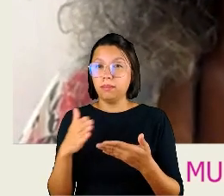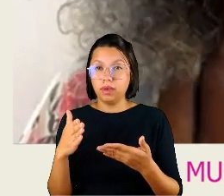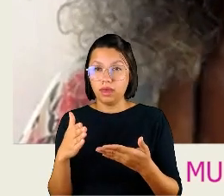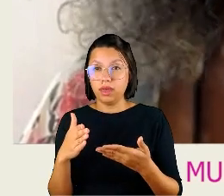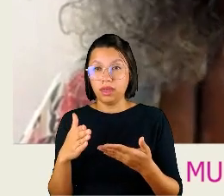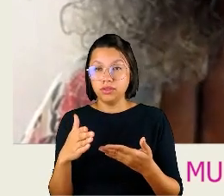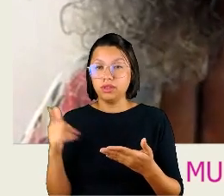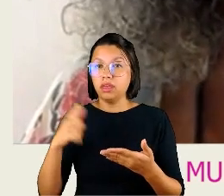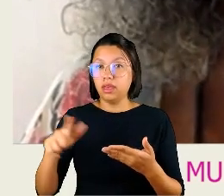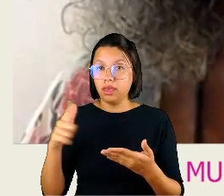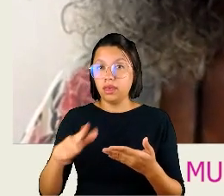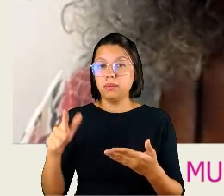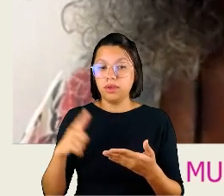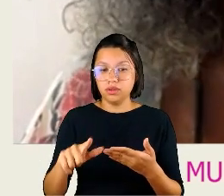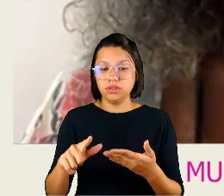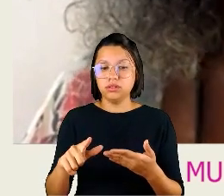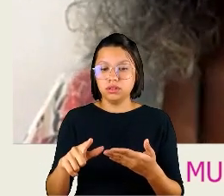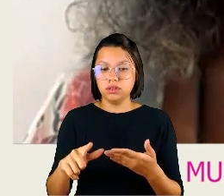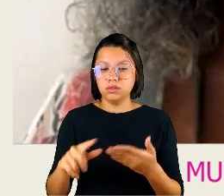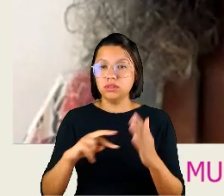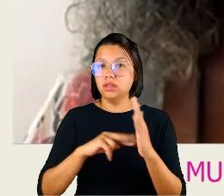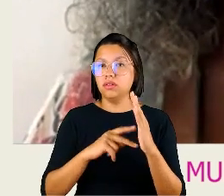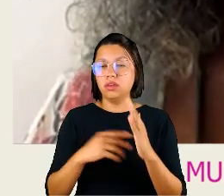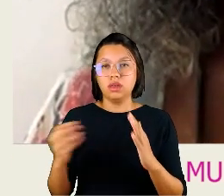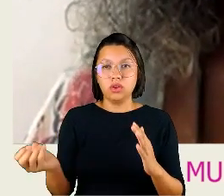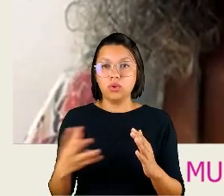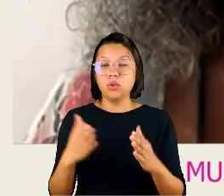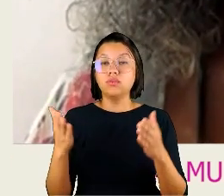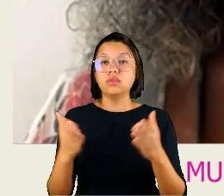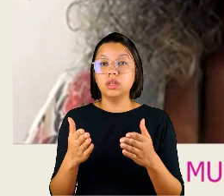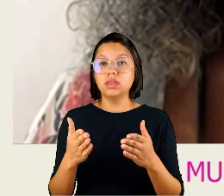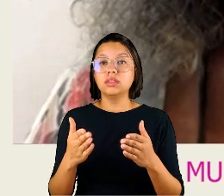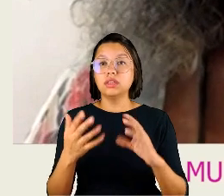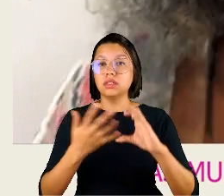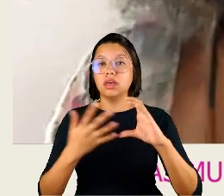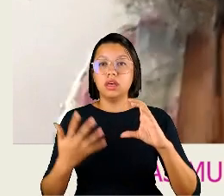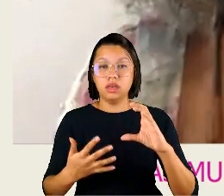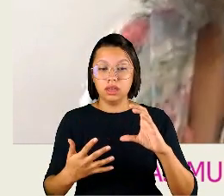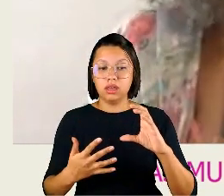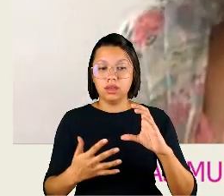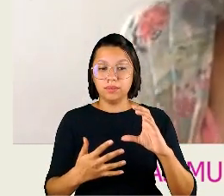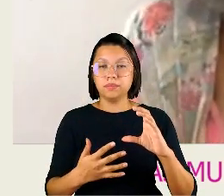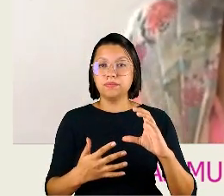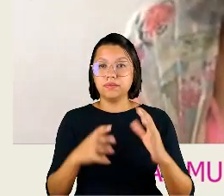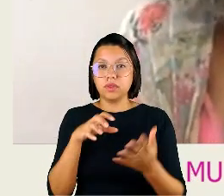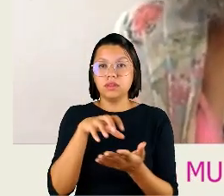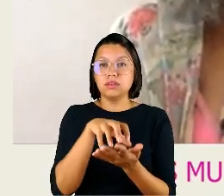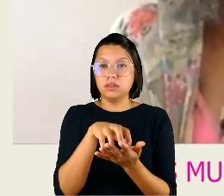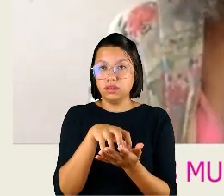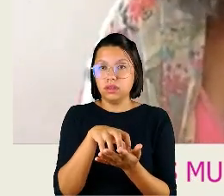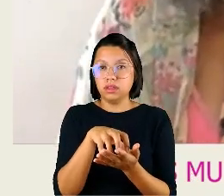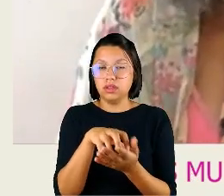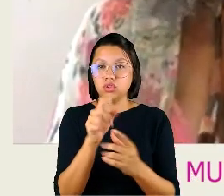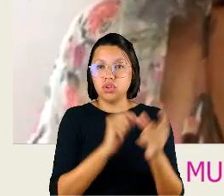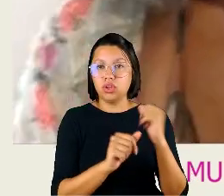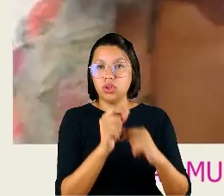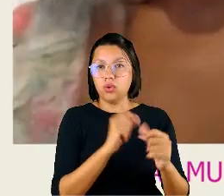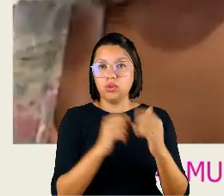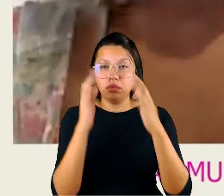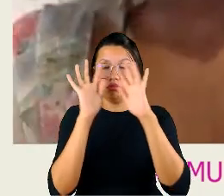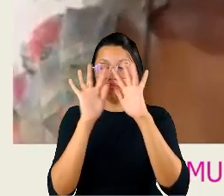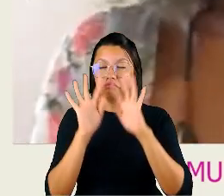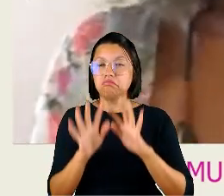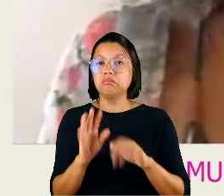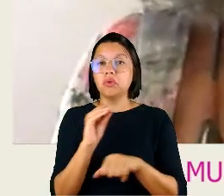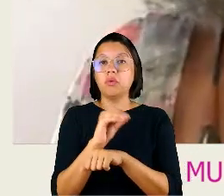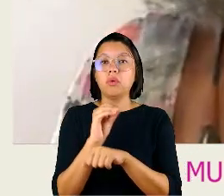na repetição, na reificação desses estereótipos e dessa centralidade dessa economia que invisibiliza o